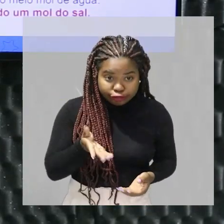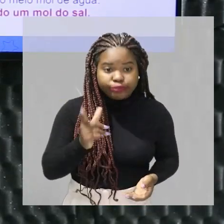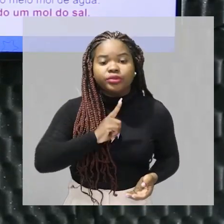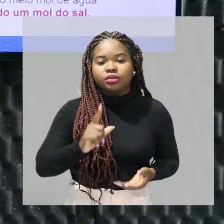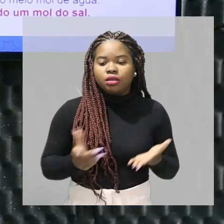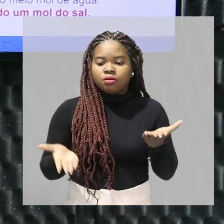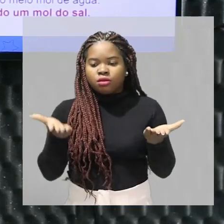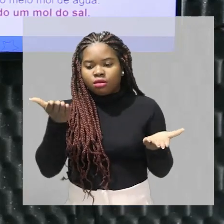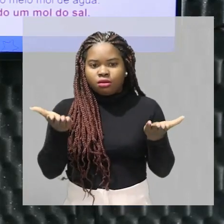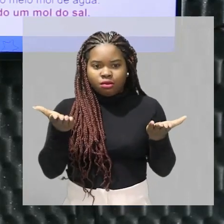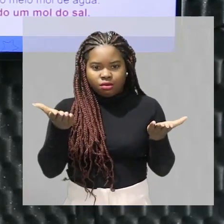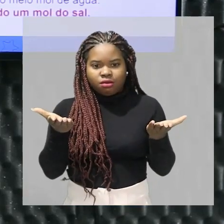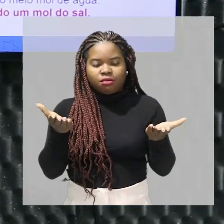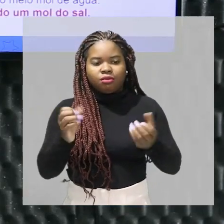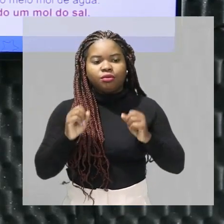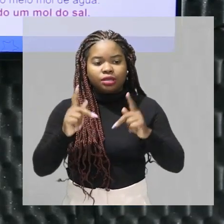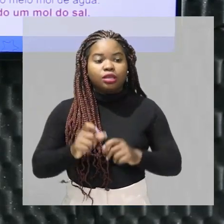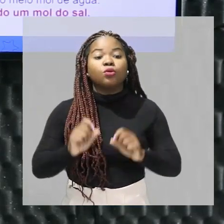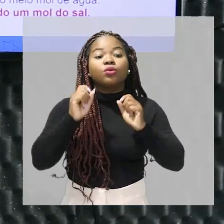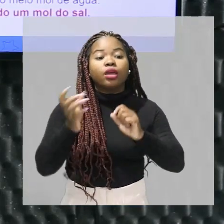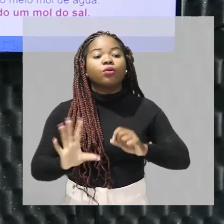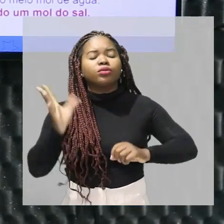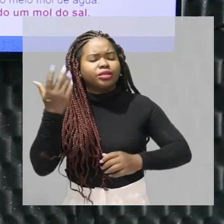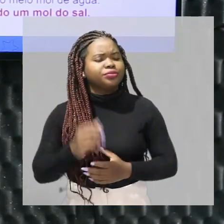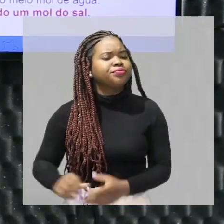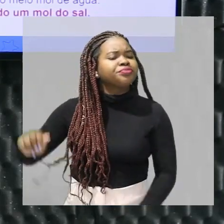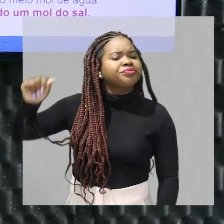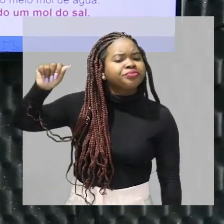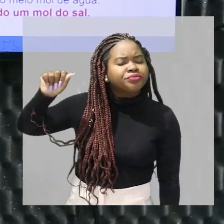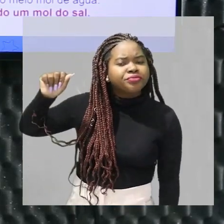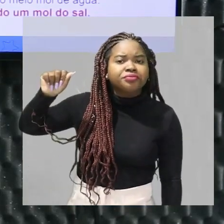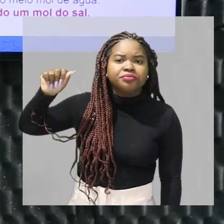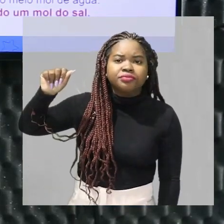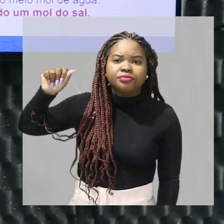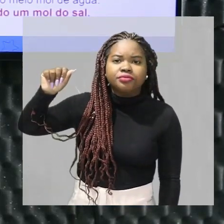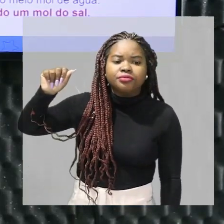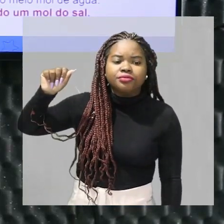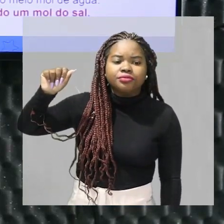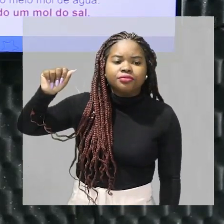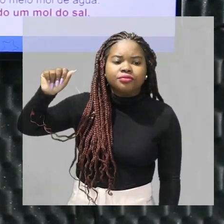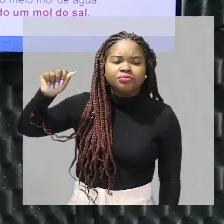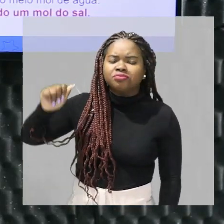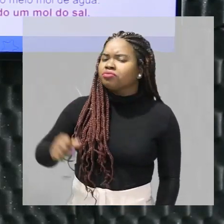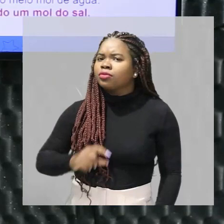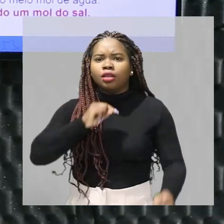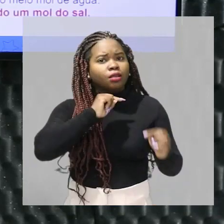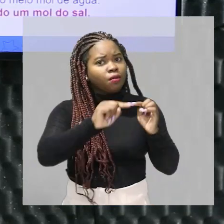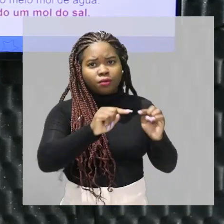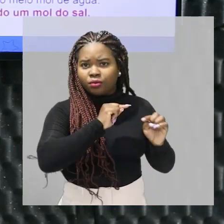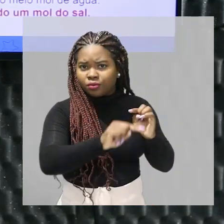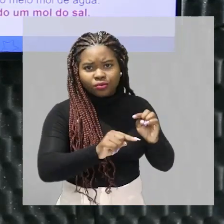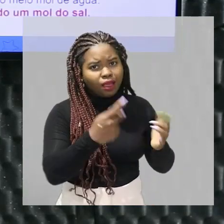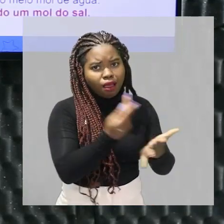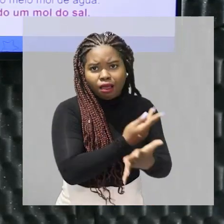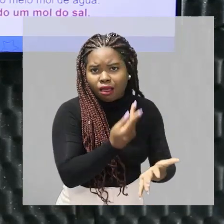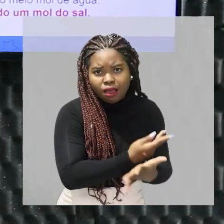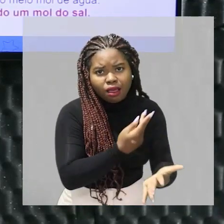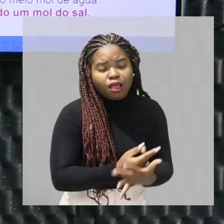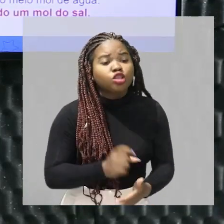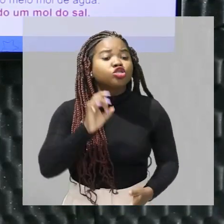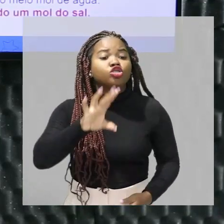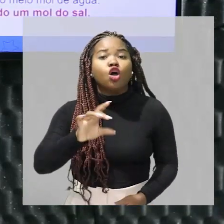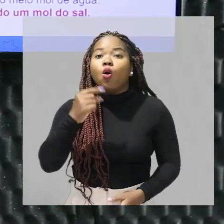pode concluir? Olha só, letra A. São consumidos 2 mols do ácido. Não, apenas 1